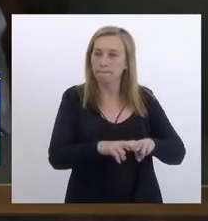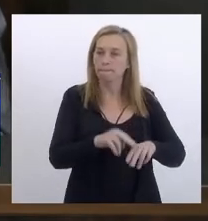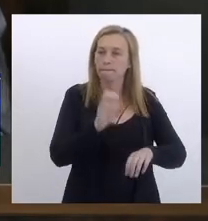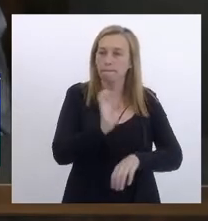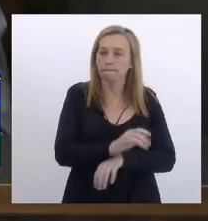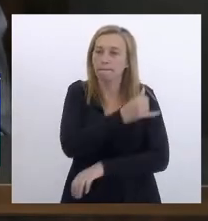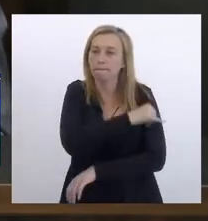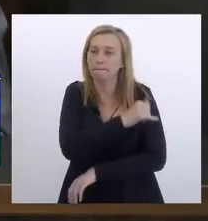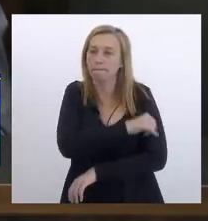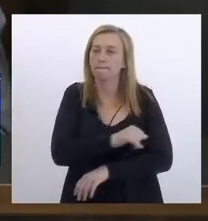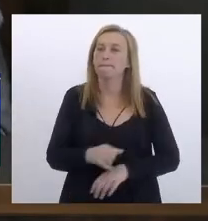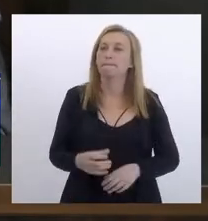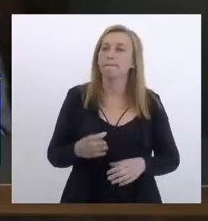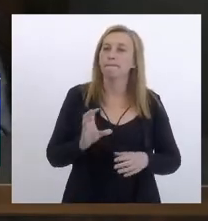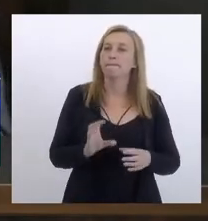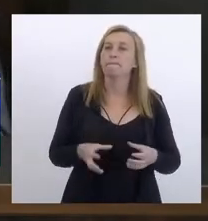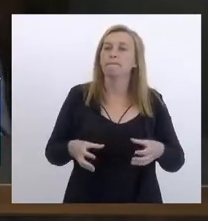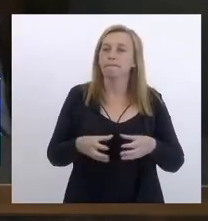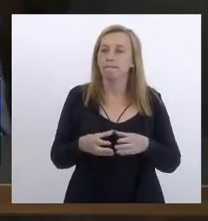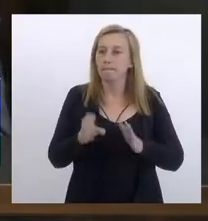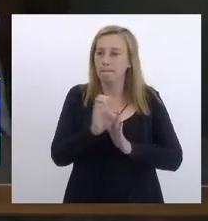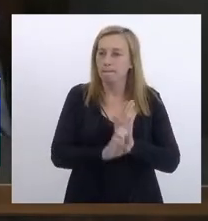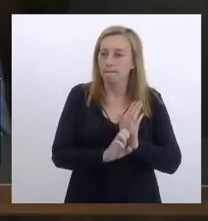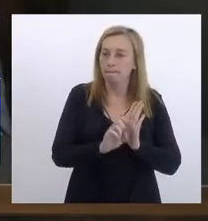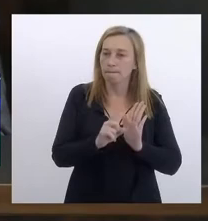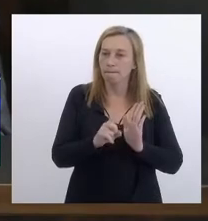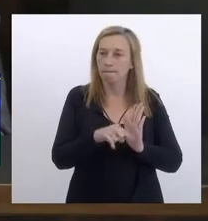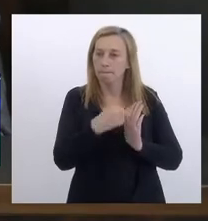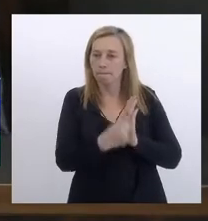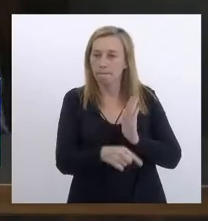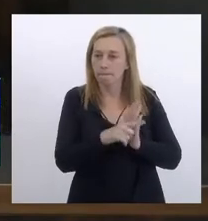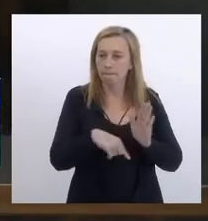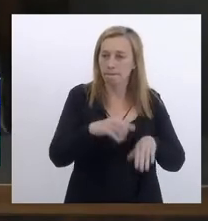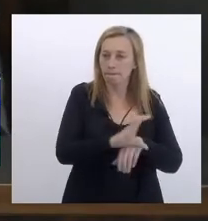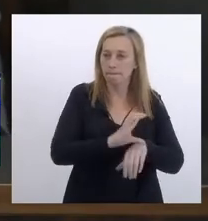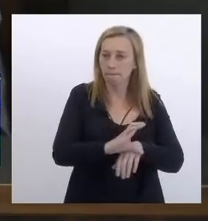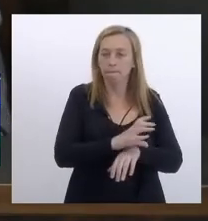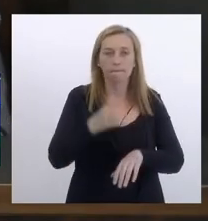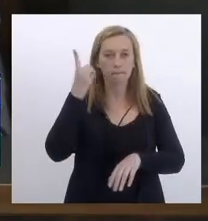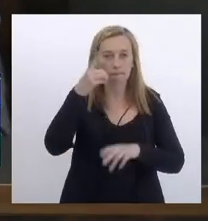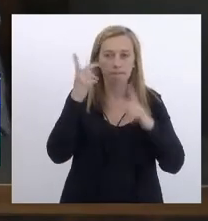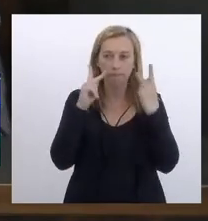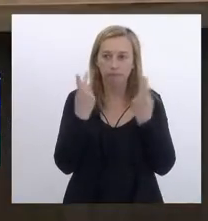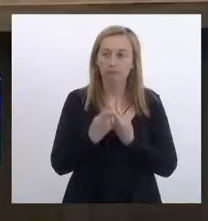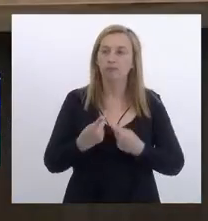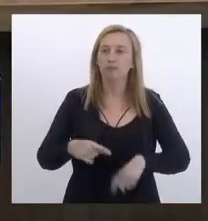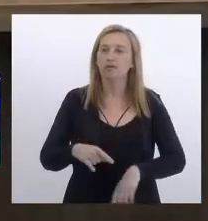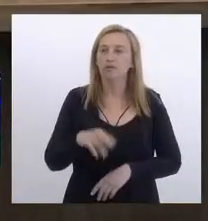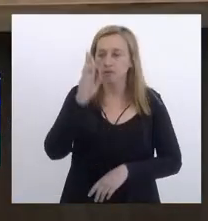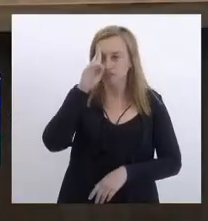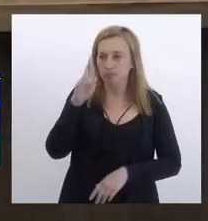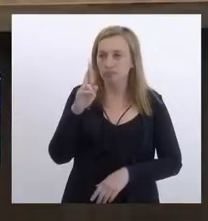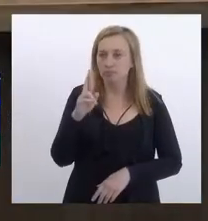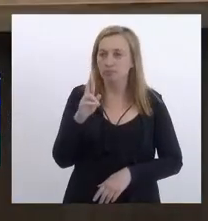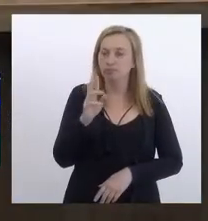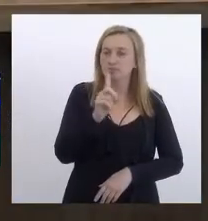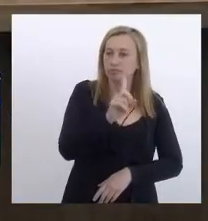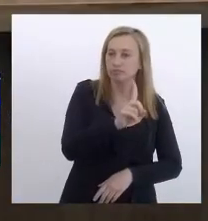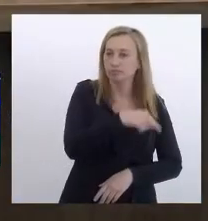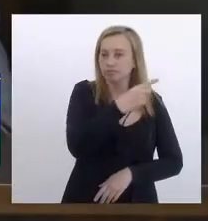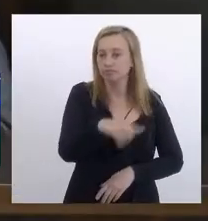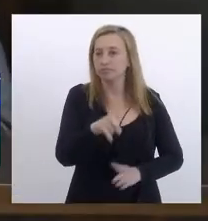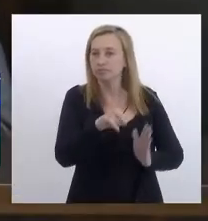de parecer da Comissão de Emendas Condicionais e Vetos. Para emitir parecer, deputado Vandro Família. Parecer pela rejeição do